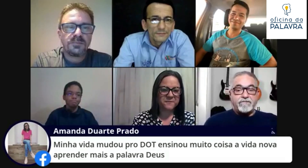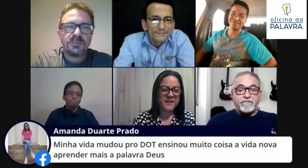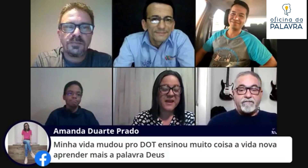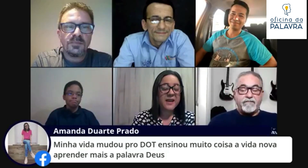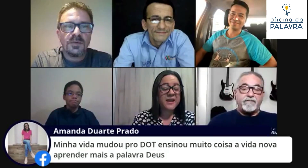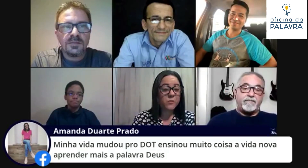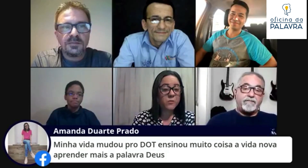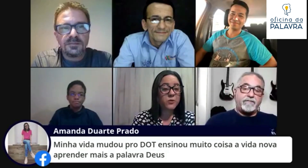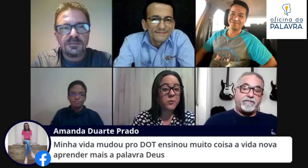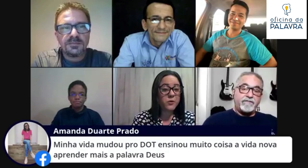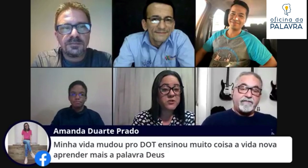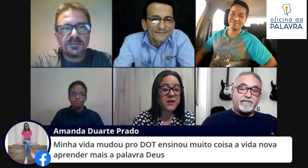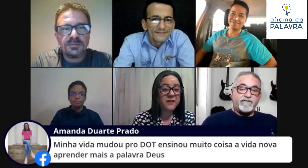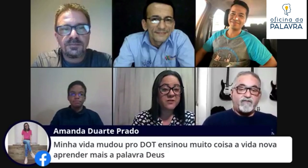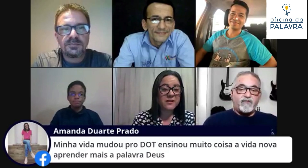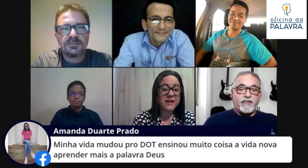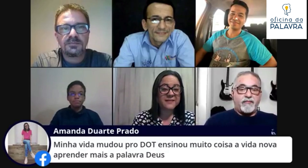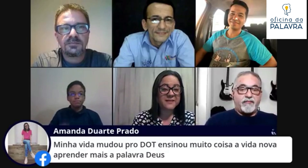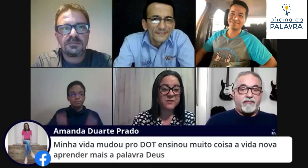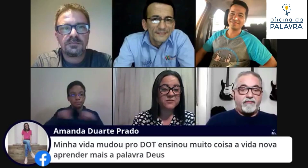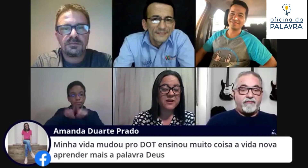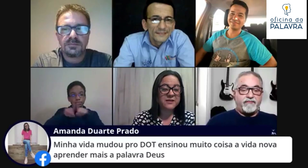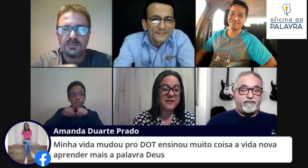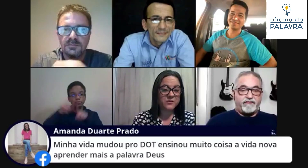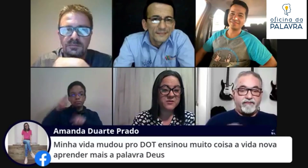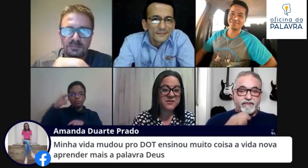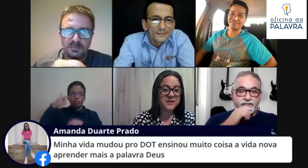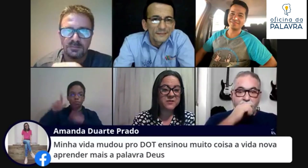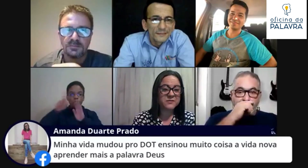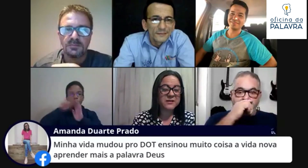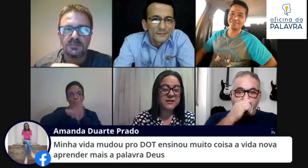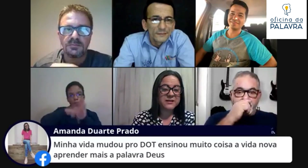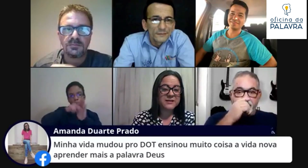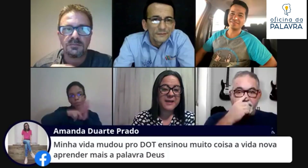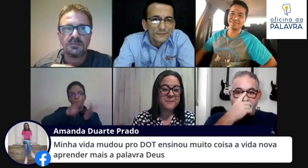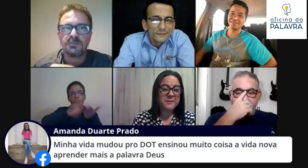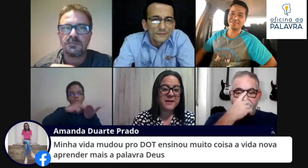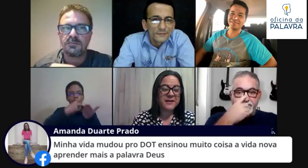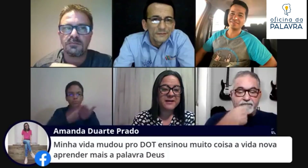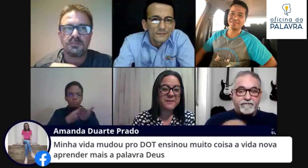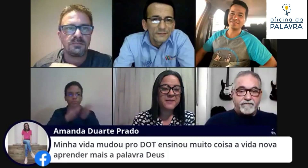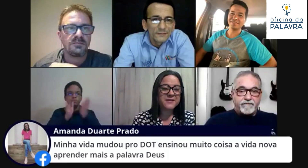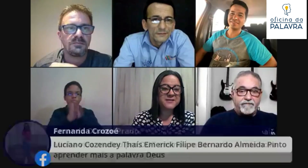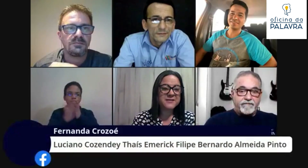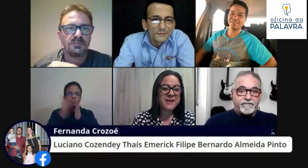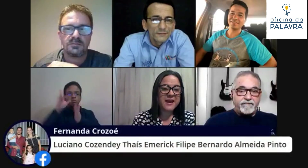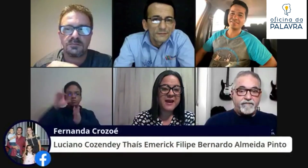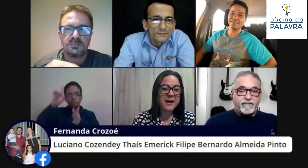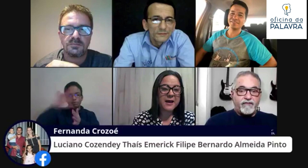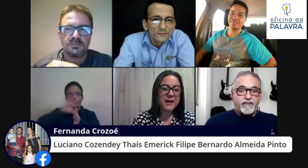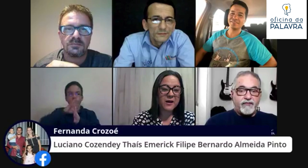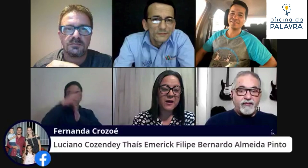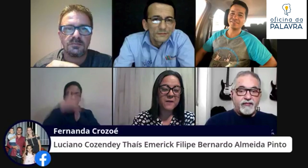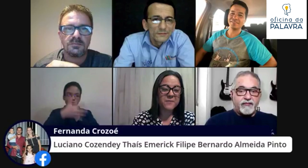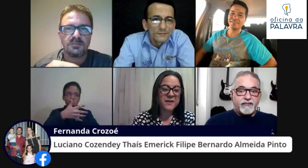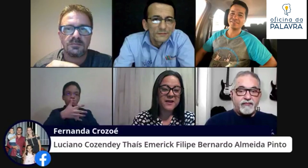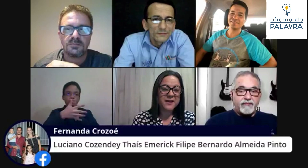Legal. E um outro projeto que há, então, da tradução da Bíblia em Libras é